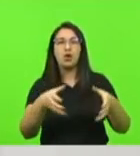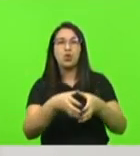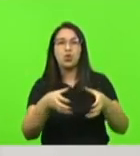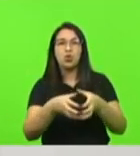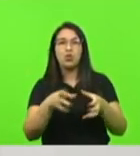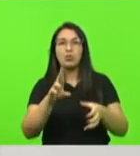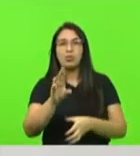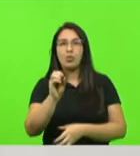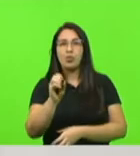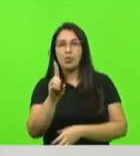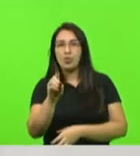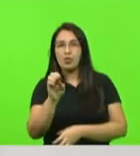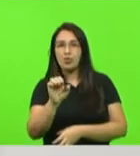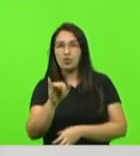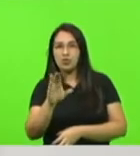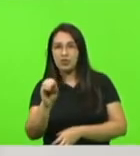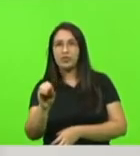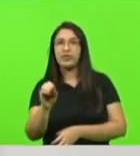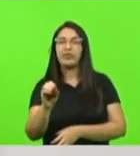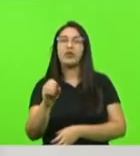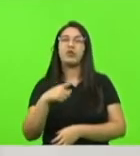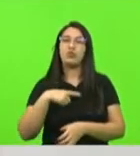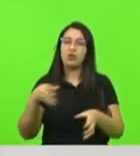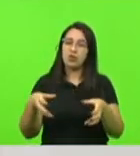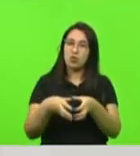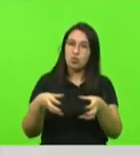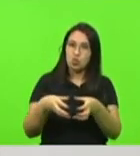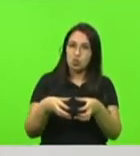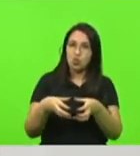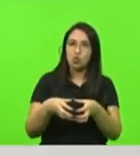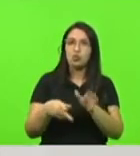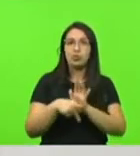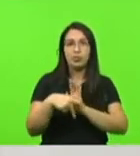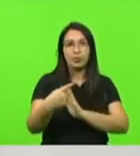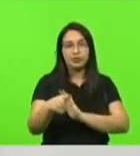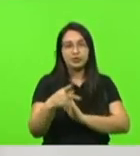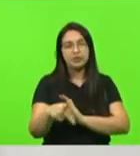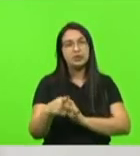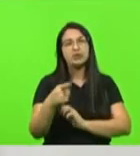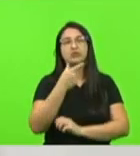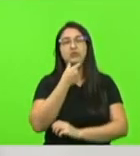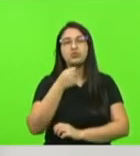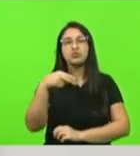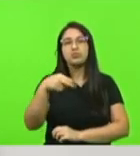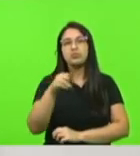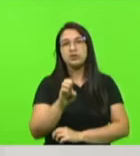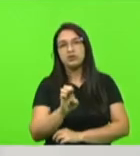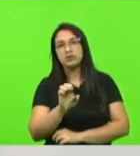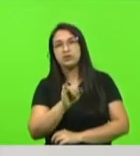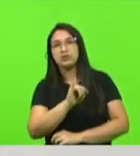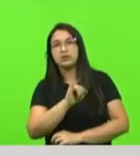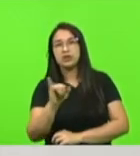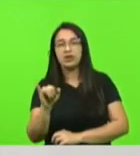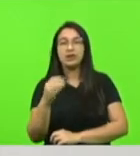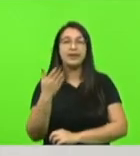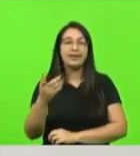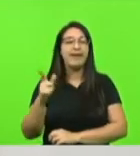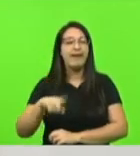no Parlamento hoje, do nosso amigo Ney Venturi, que foi o nosso candidato a